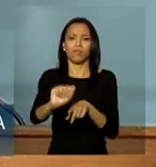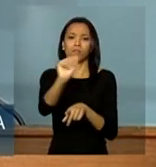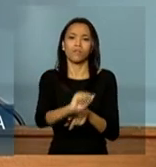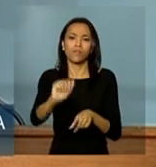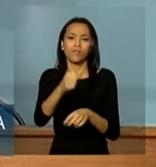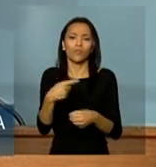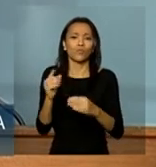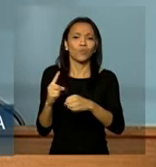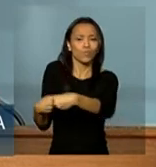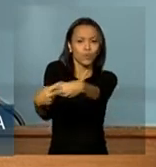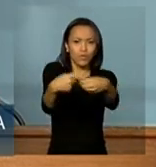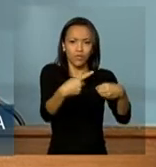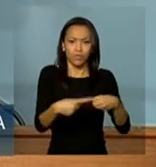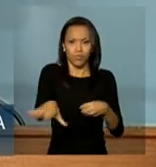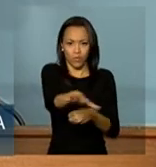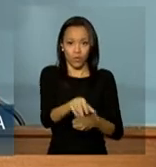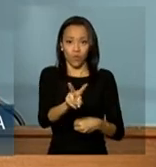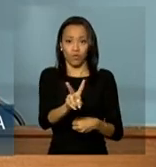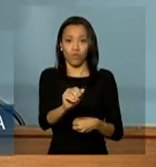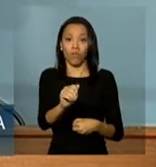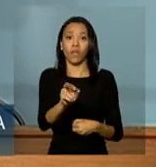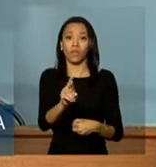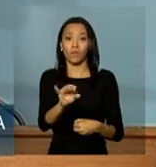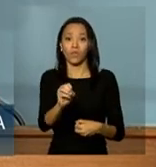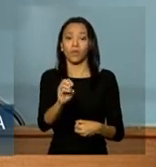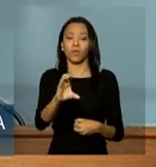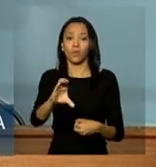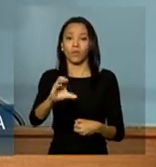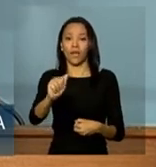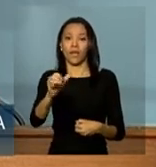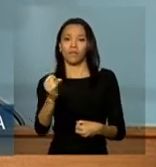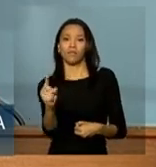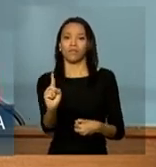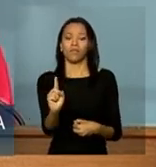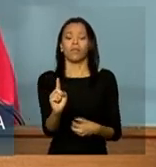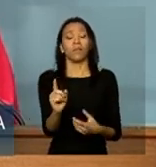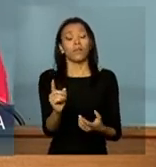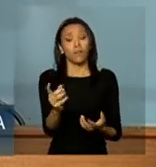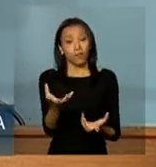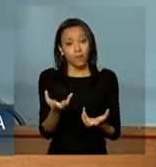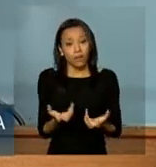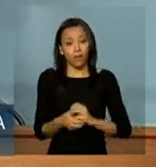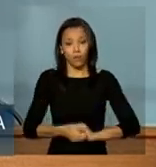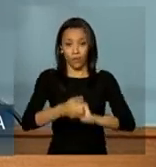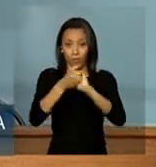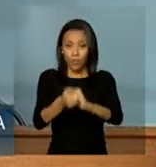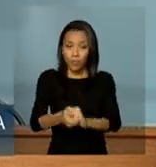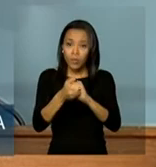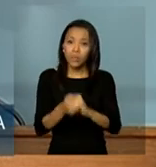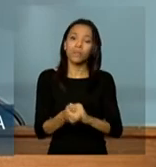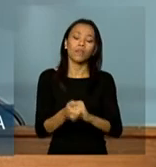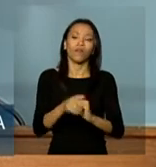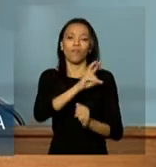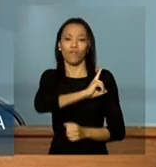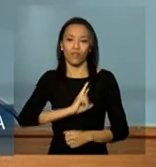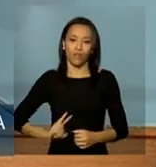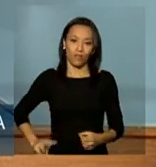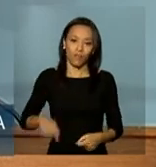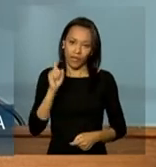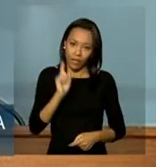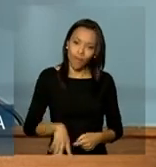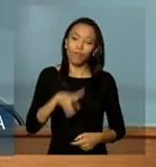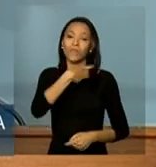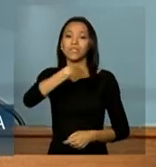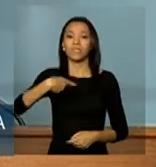Associação dos Municípios do Vale do Rio Caí. Queria cumprimentar o vereador Gustavo Toigo, presidente